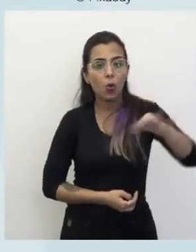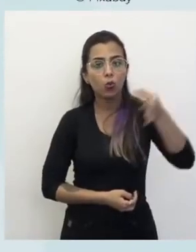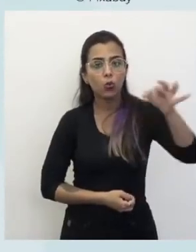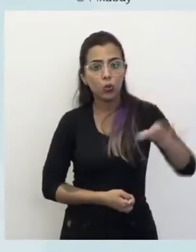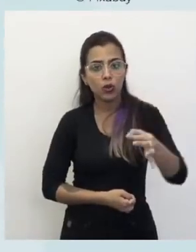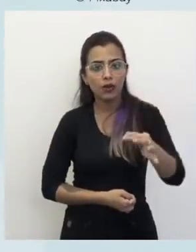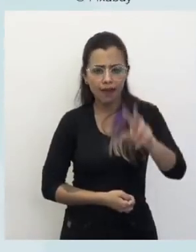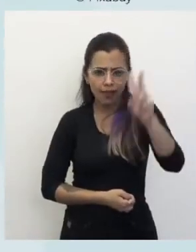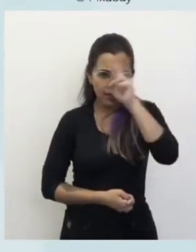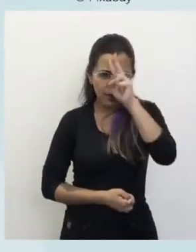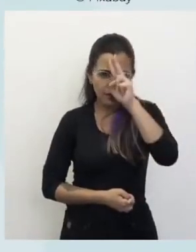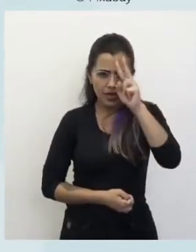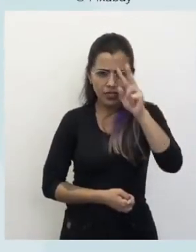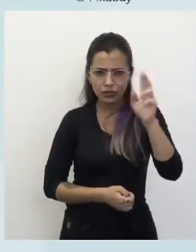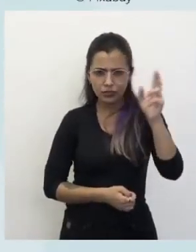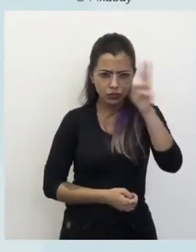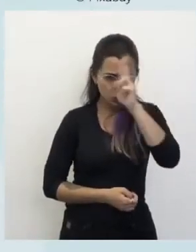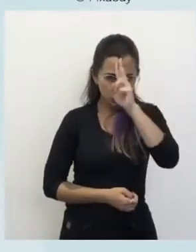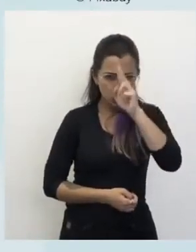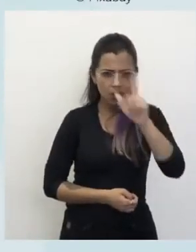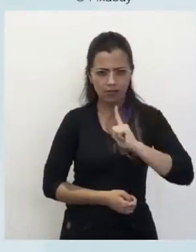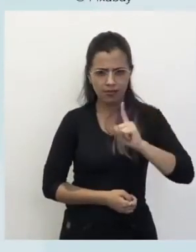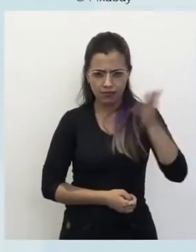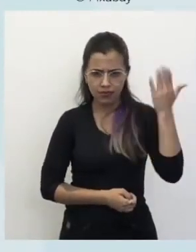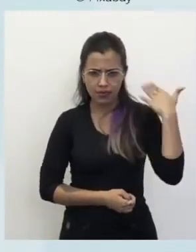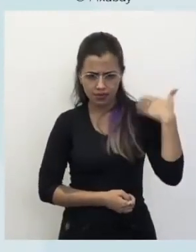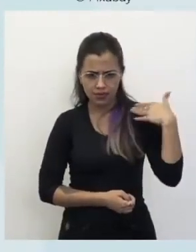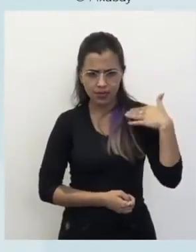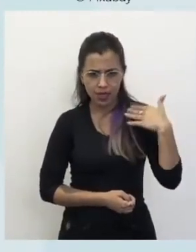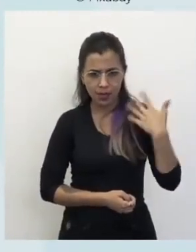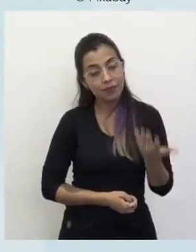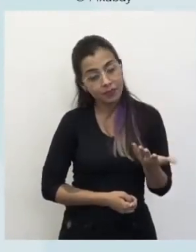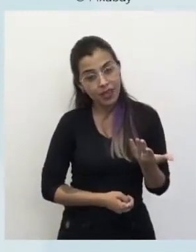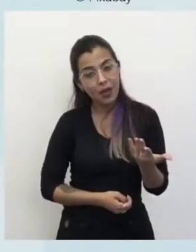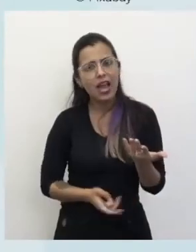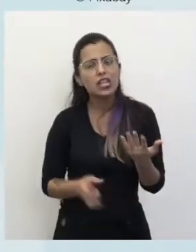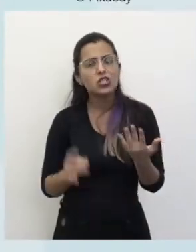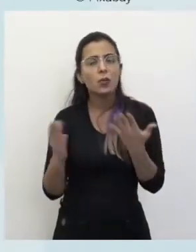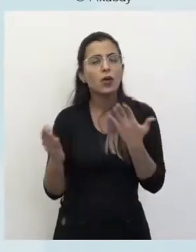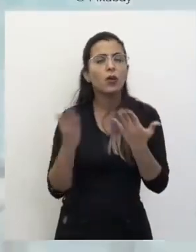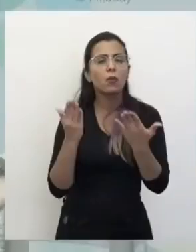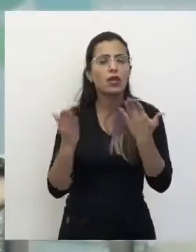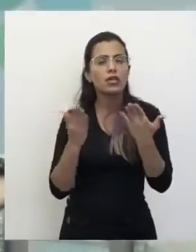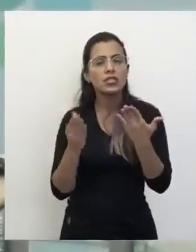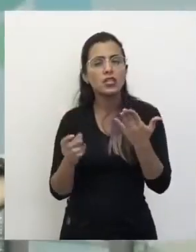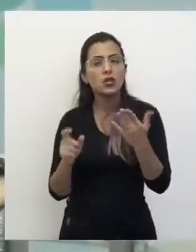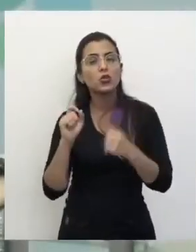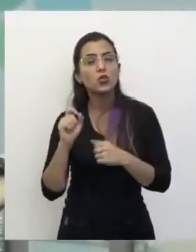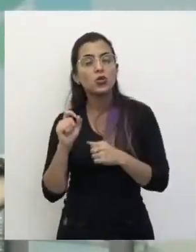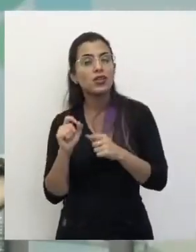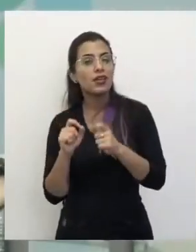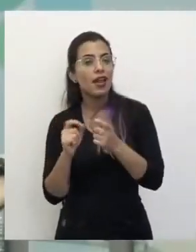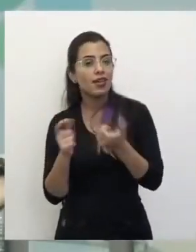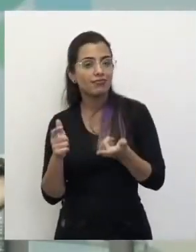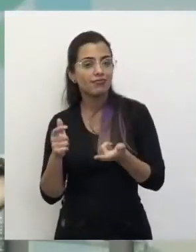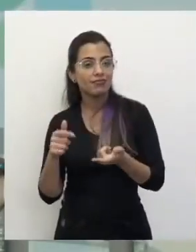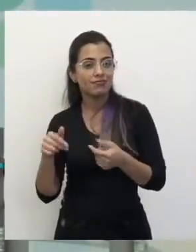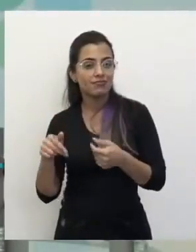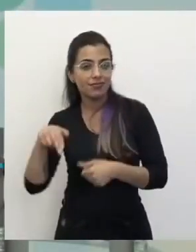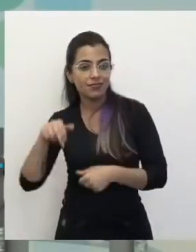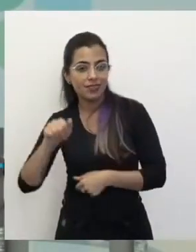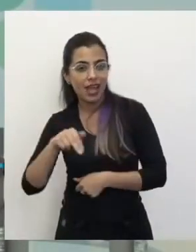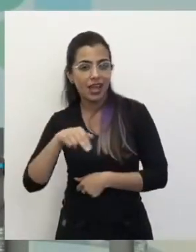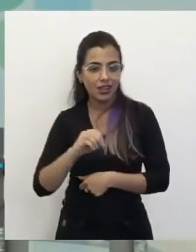a conexão de todos os termos em harmonia que garante a boa escrita ou a oralidade. Olha para mim aqui. Então, bora